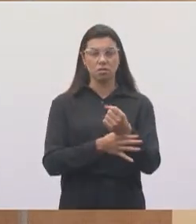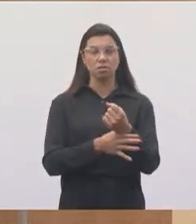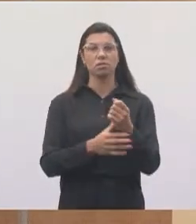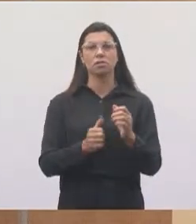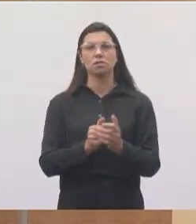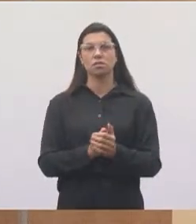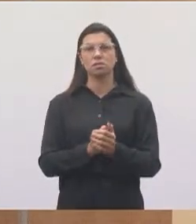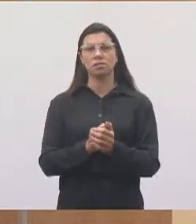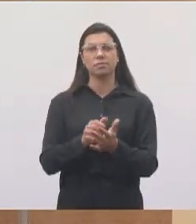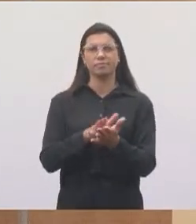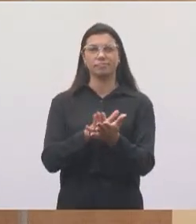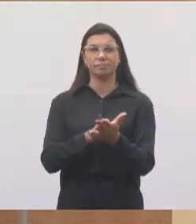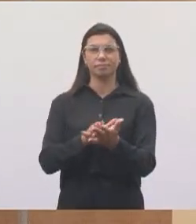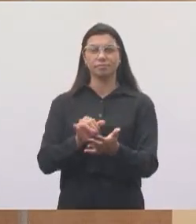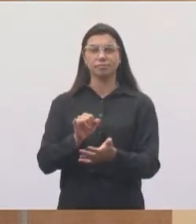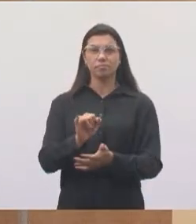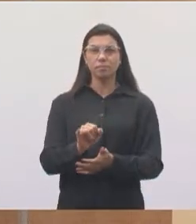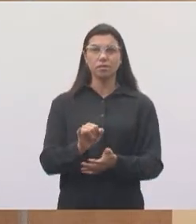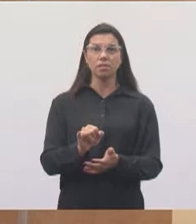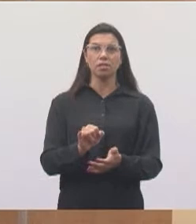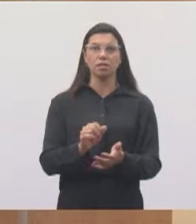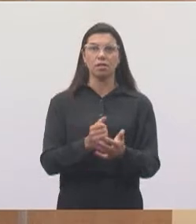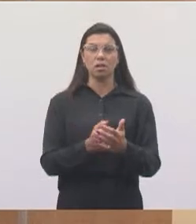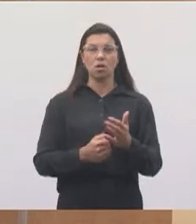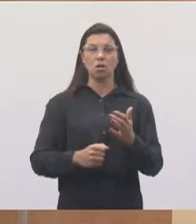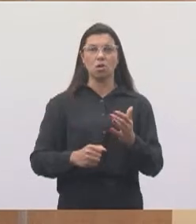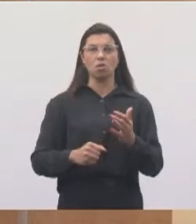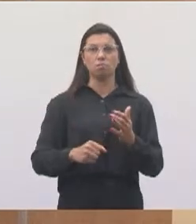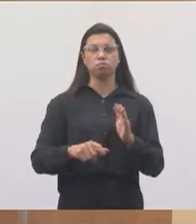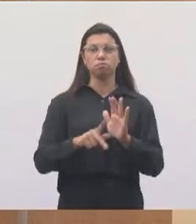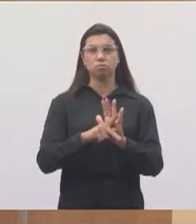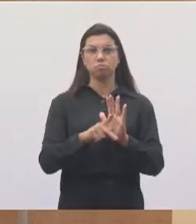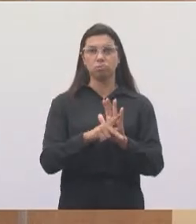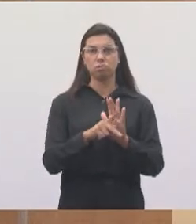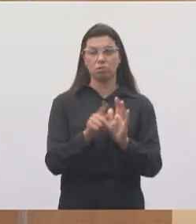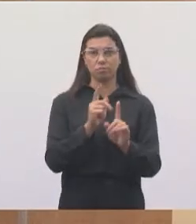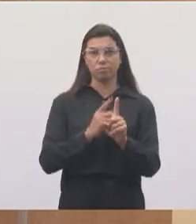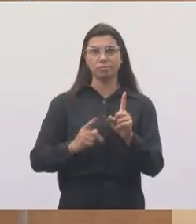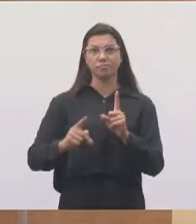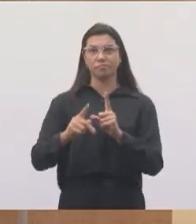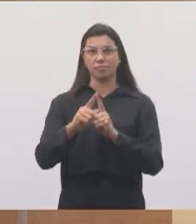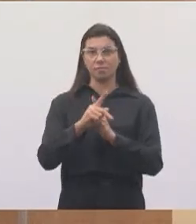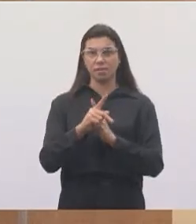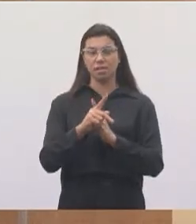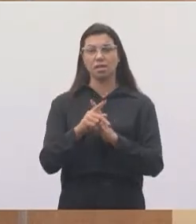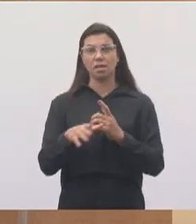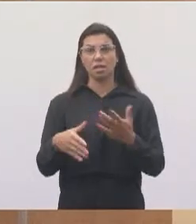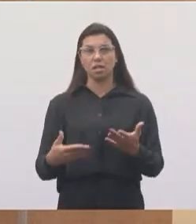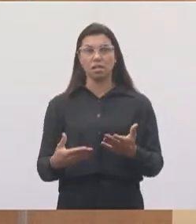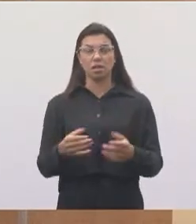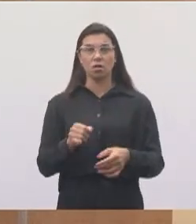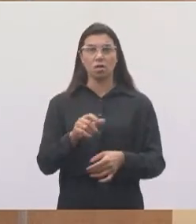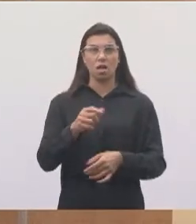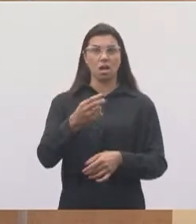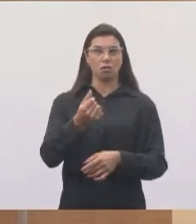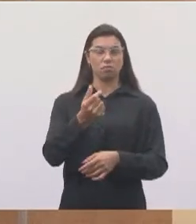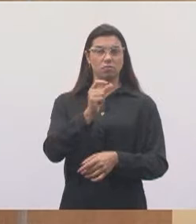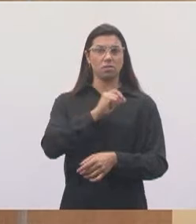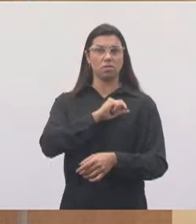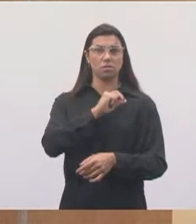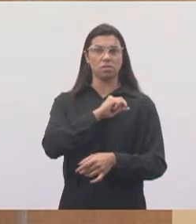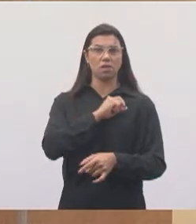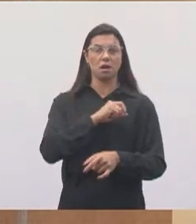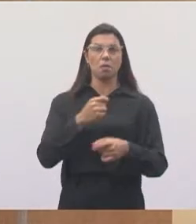públicas municipais para o regime próprio de previdência, de tal modo que as partes financeiras